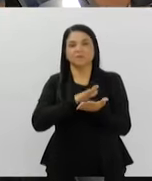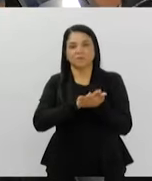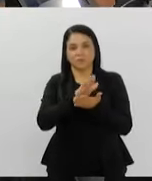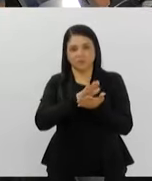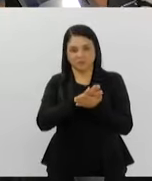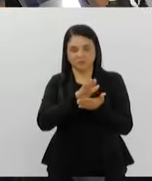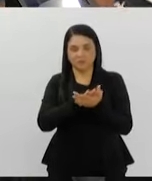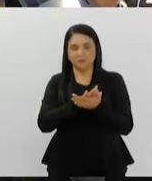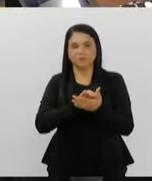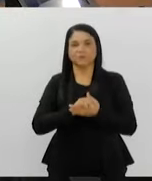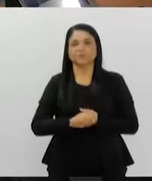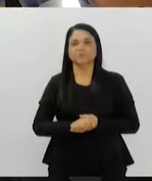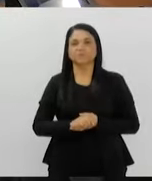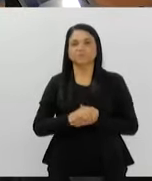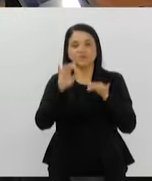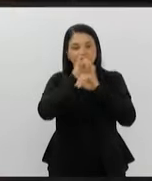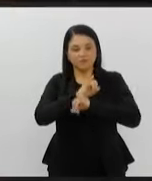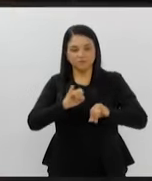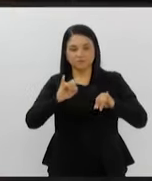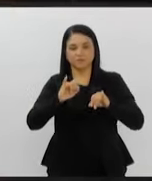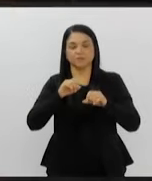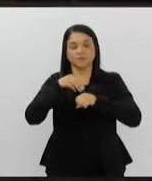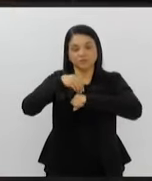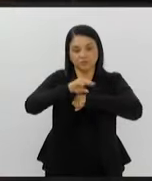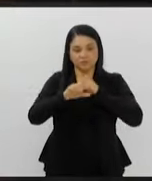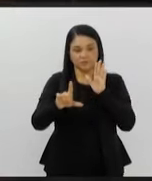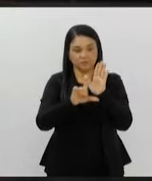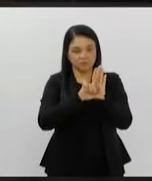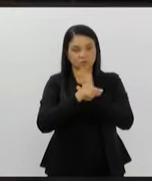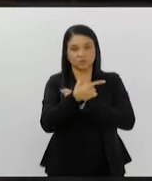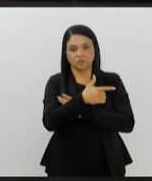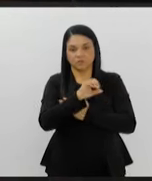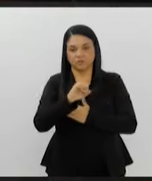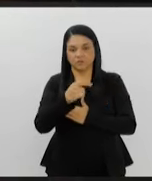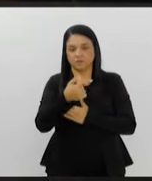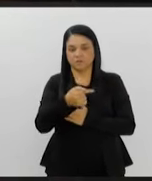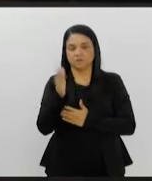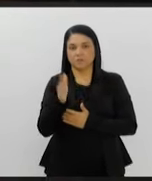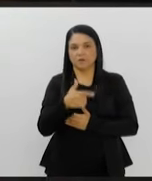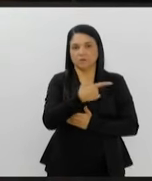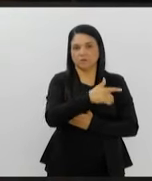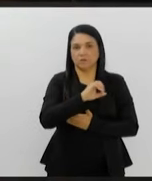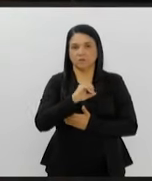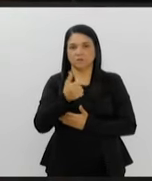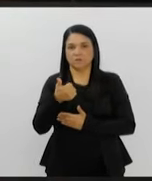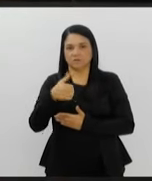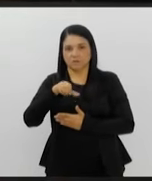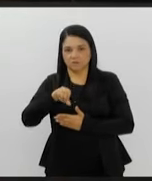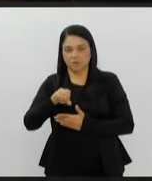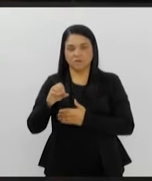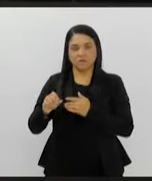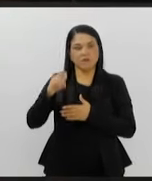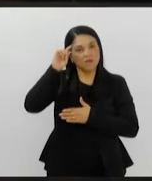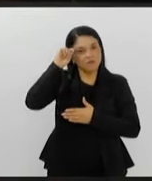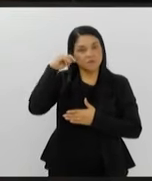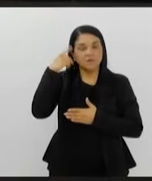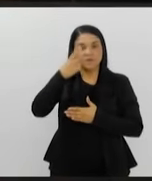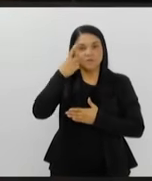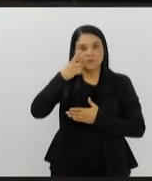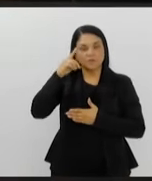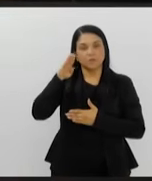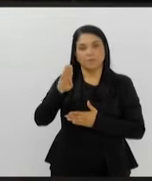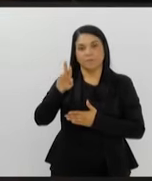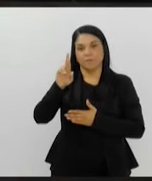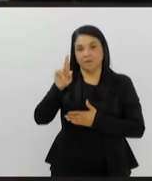promulgação. Anuncio, indicação legislativa número 207/2019, de autoria do deputado Brazão,